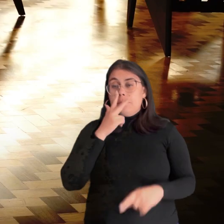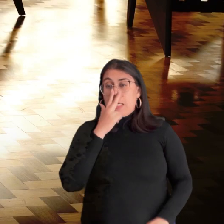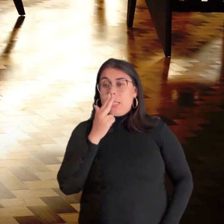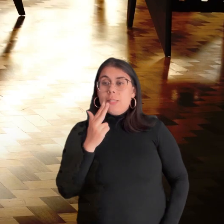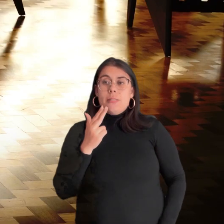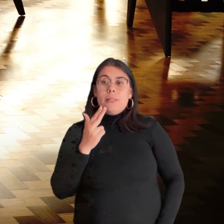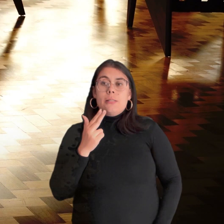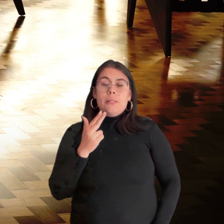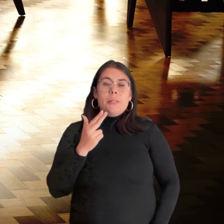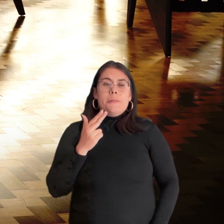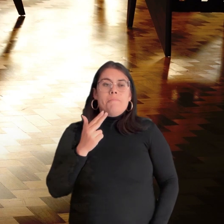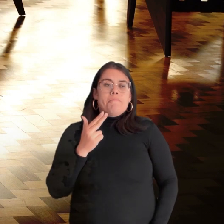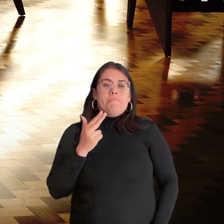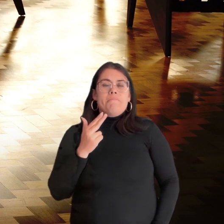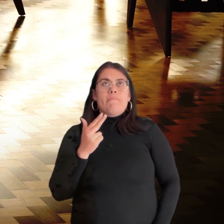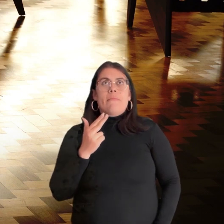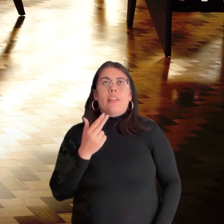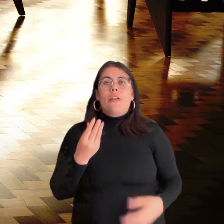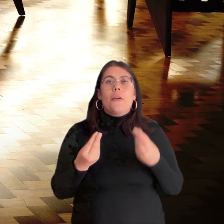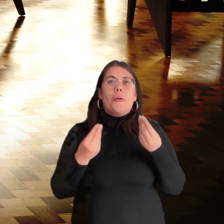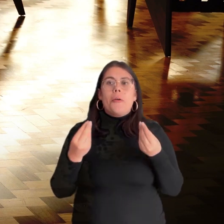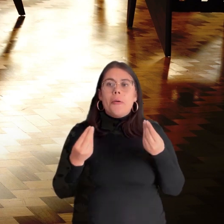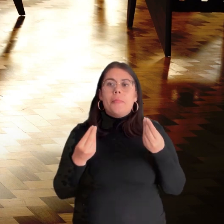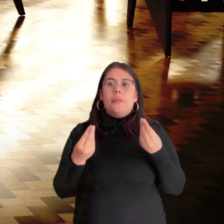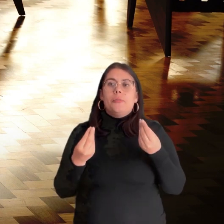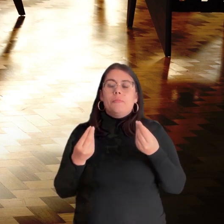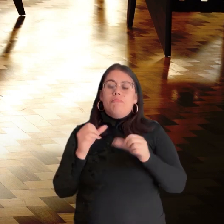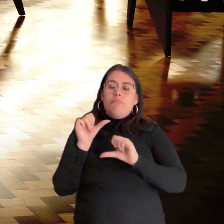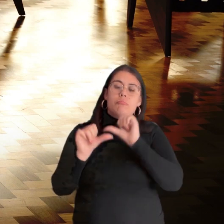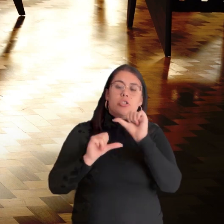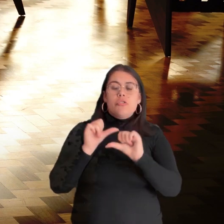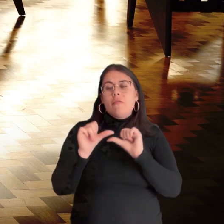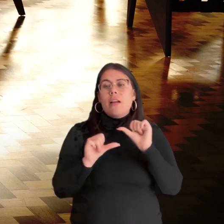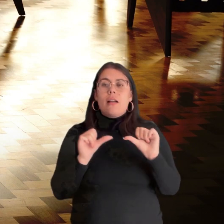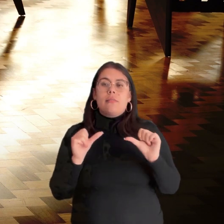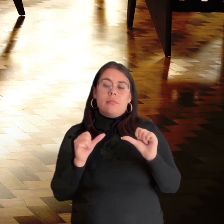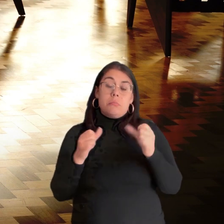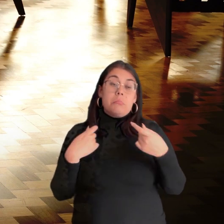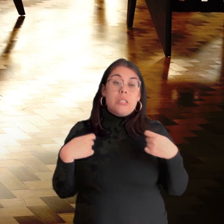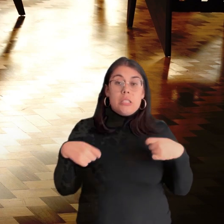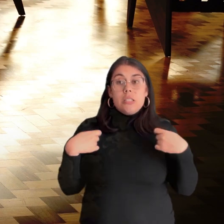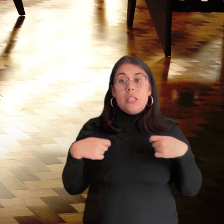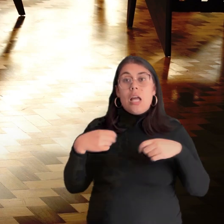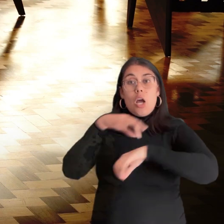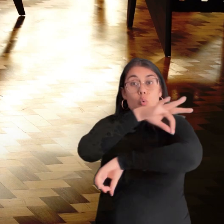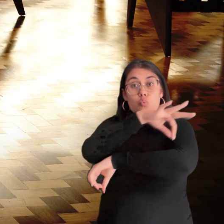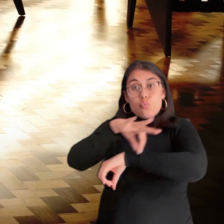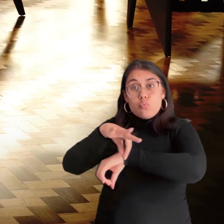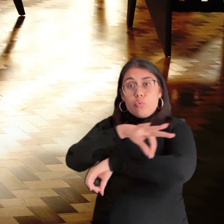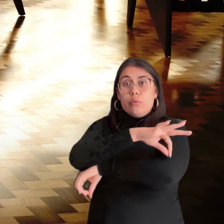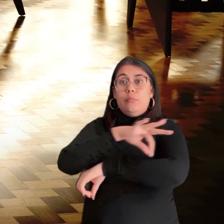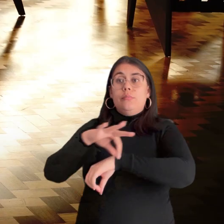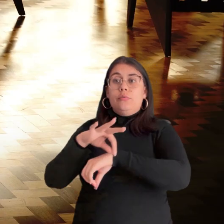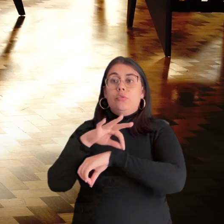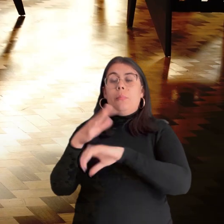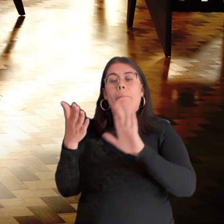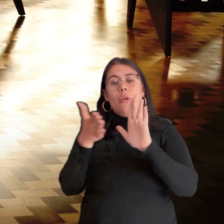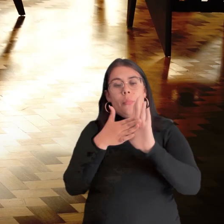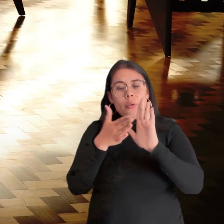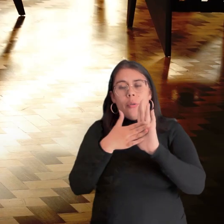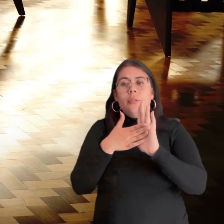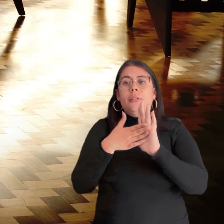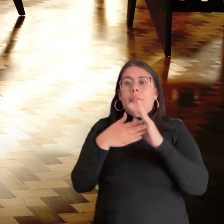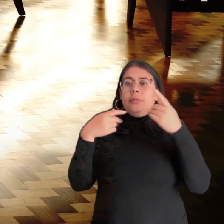meta-linguagem, né? A arquitetura, enquanto propostas, também estaria exposta junto com as obras de arte